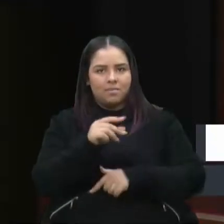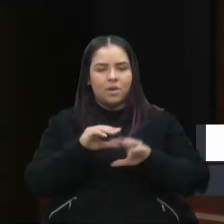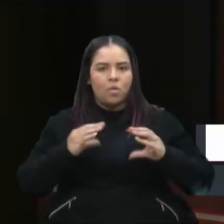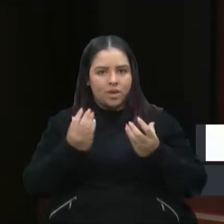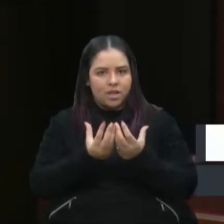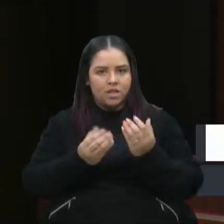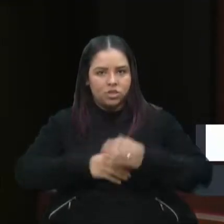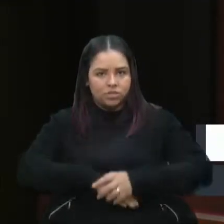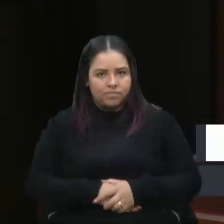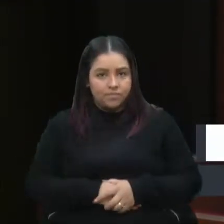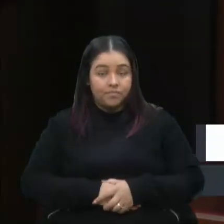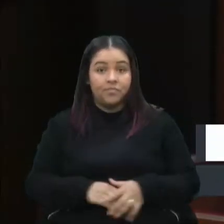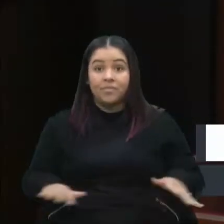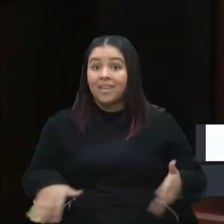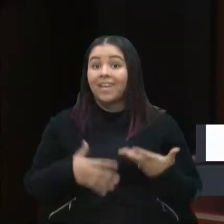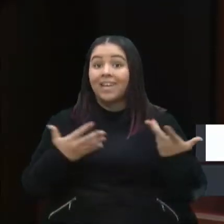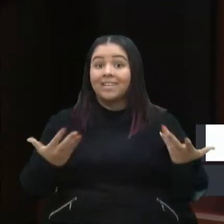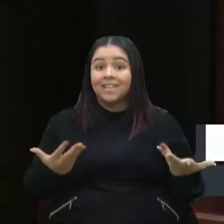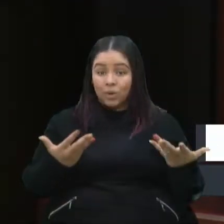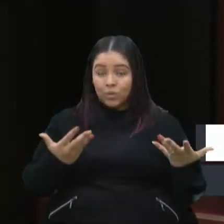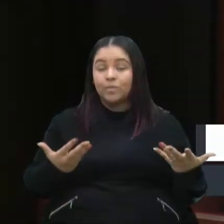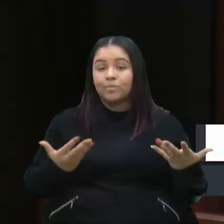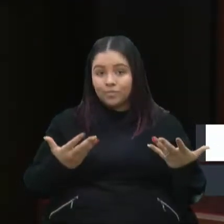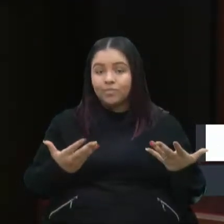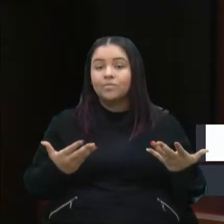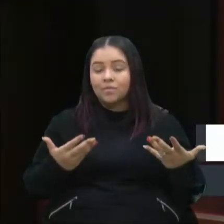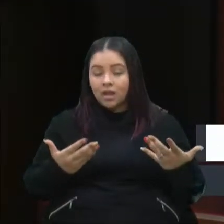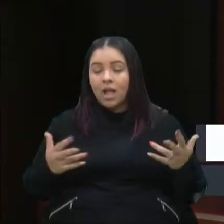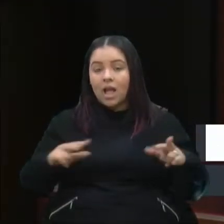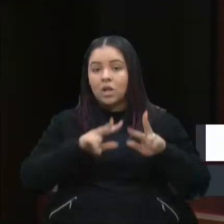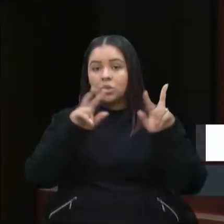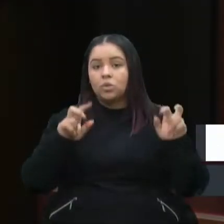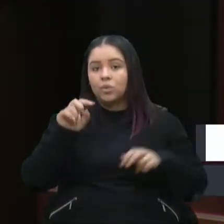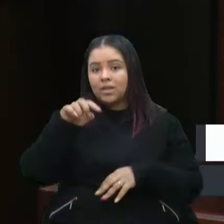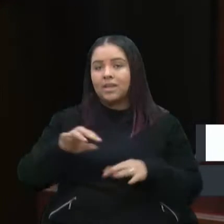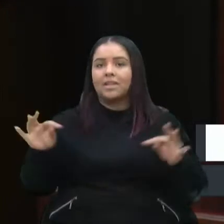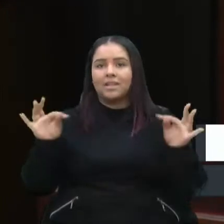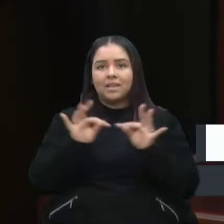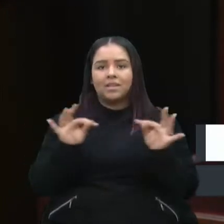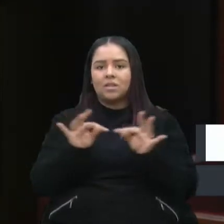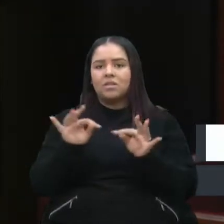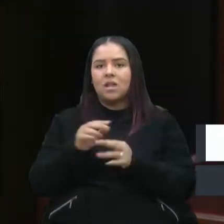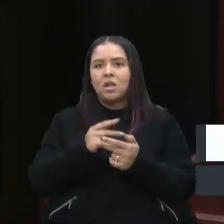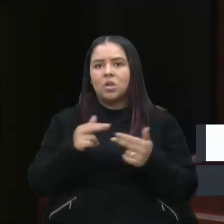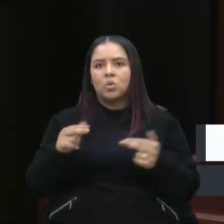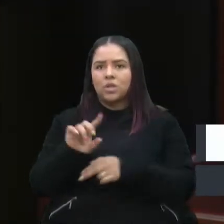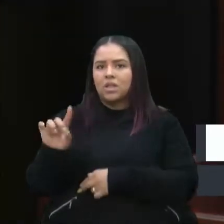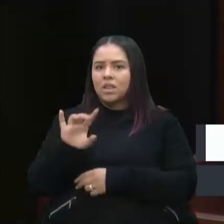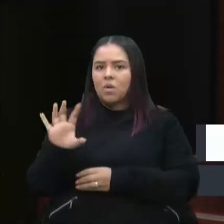comunidade. Então, gente, a questão aqui é técnica. As coisas não acontecem